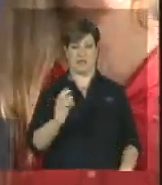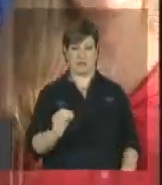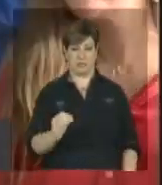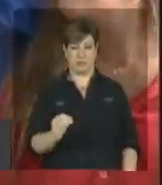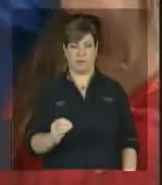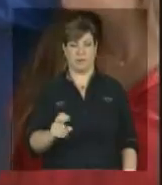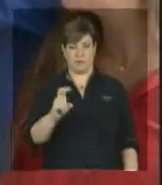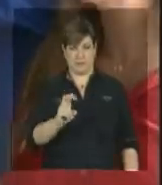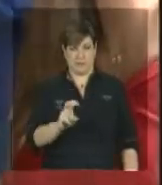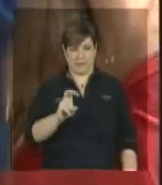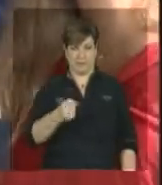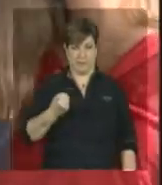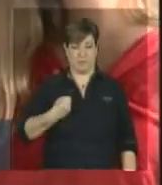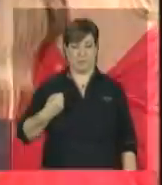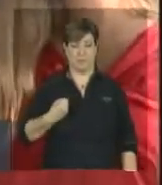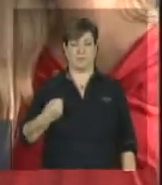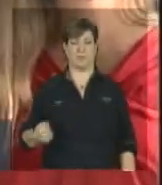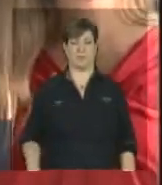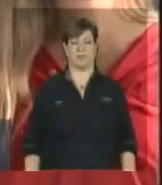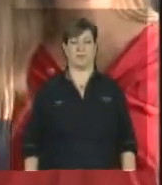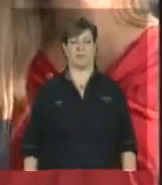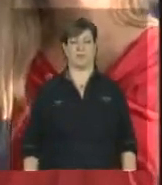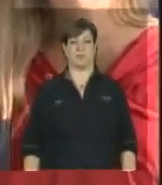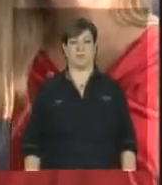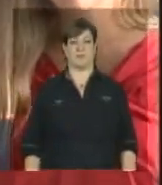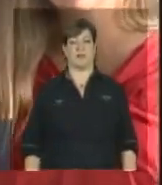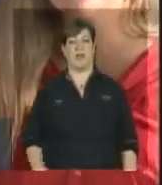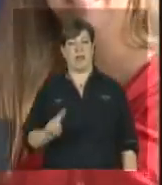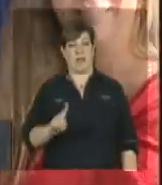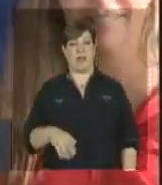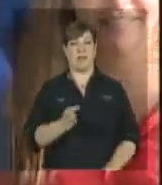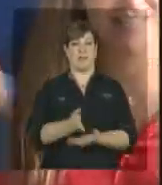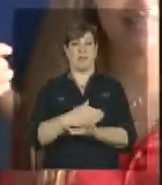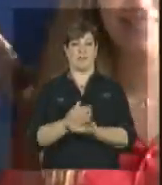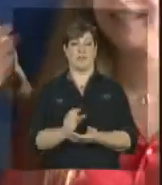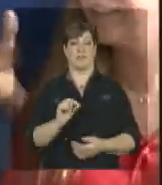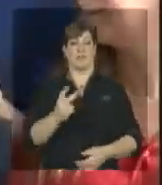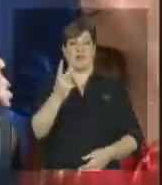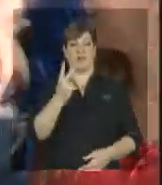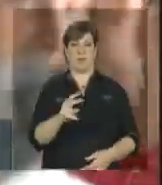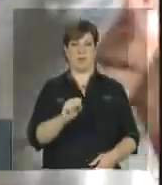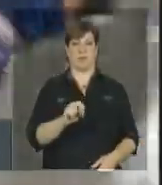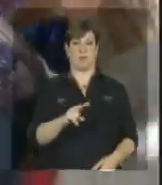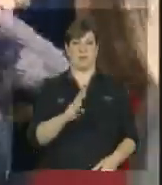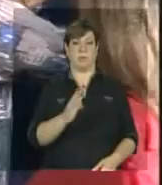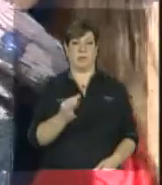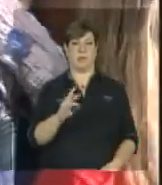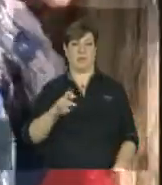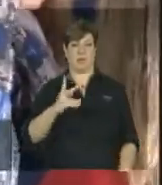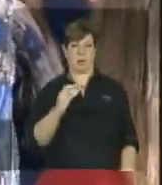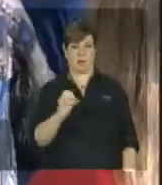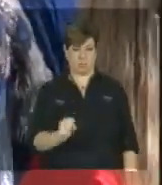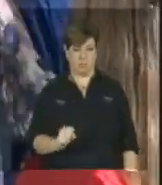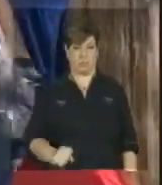o trecho 5, é dividido em 2 subtrechos.